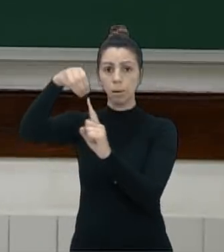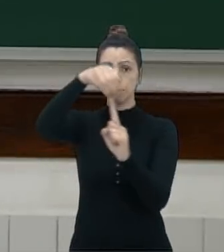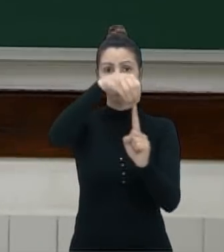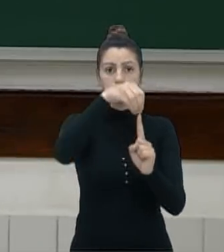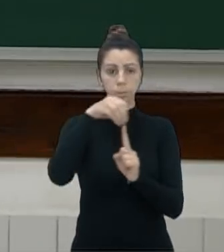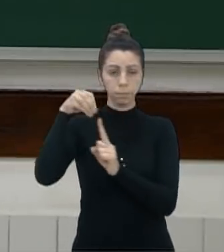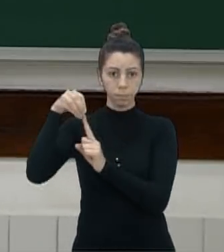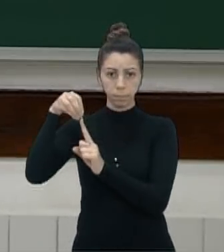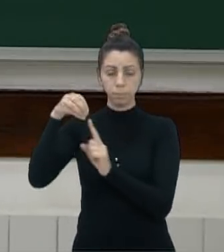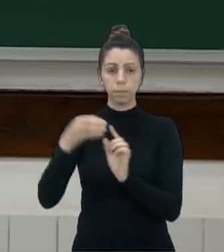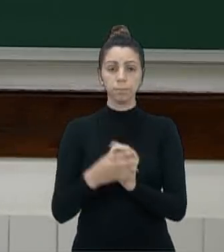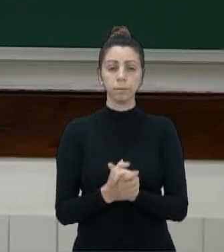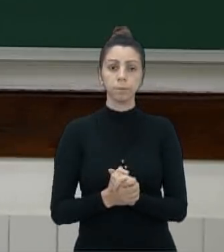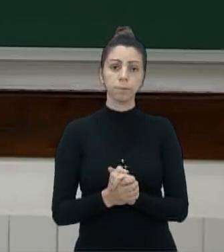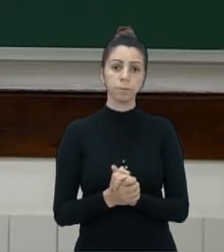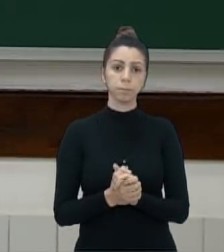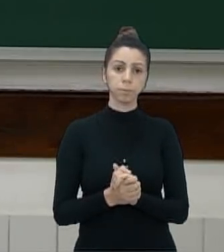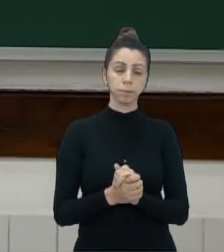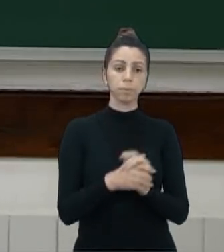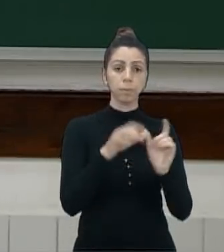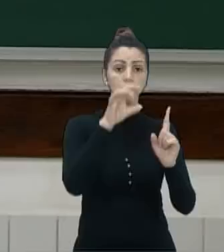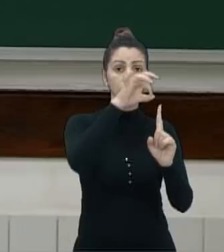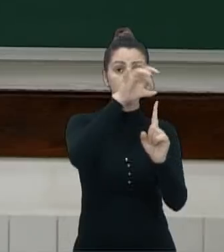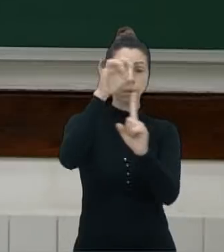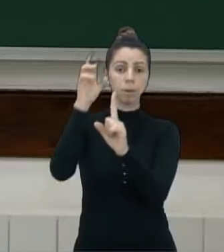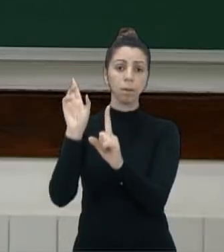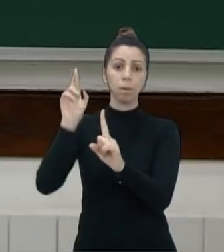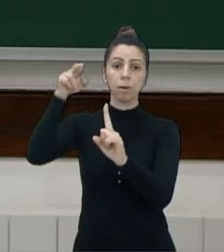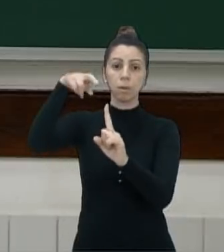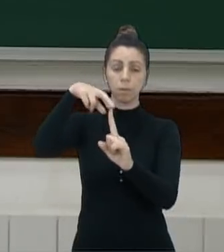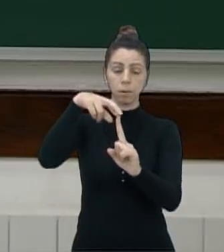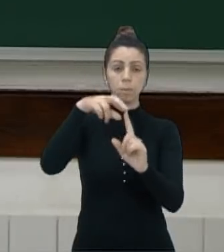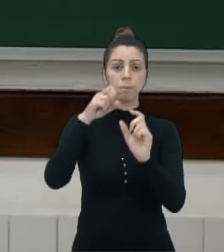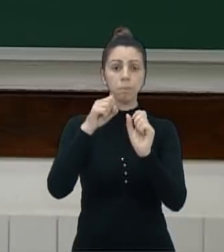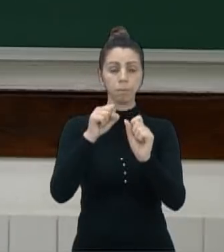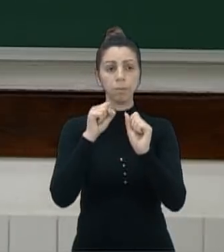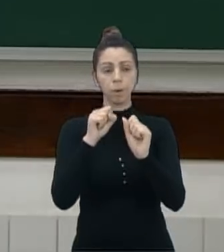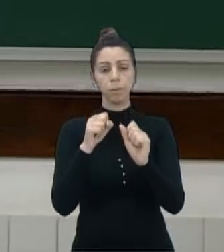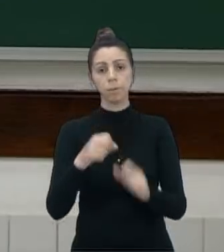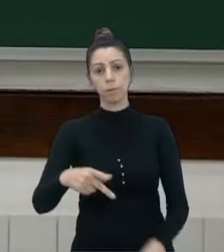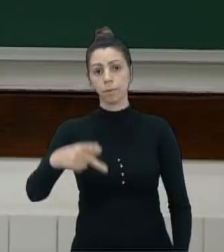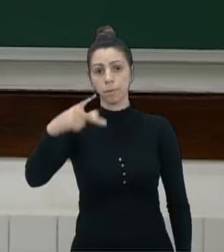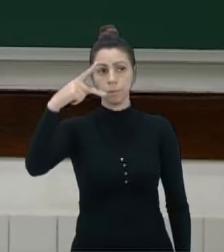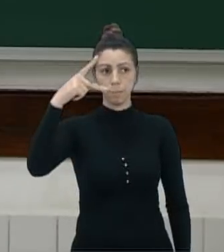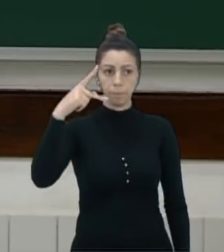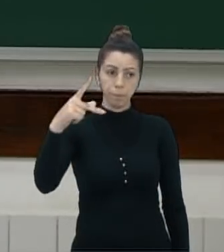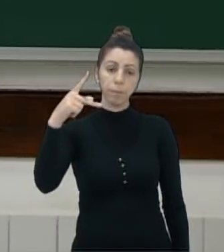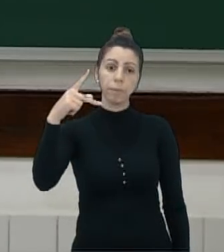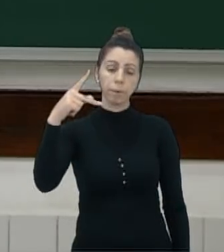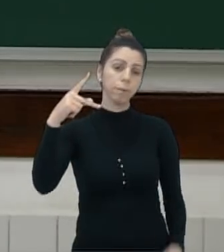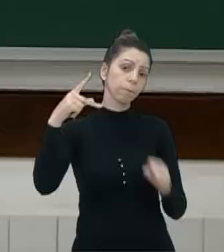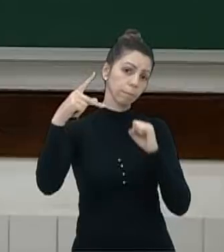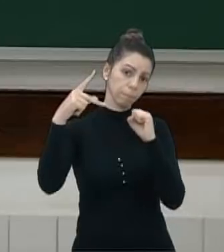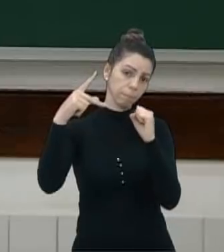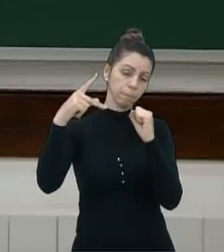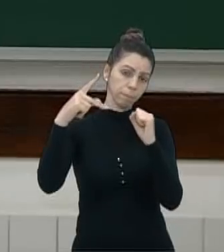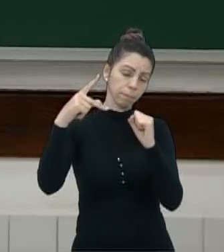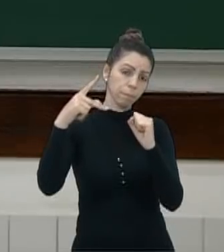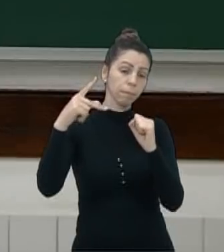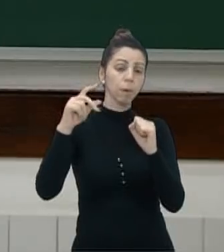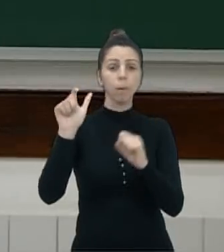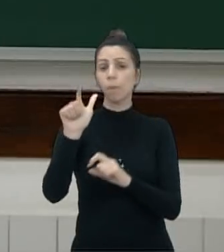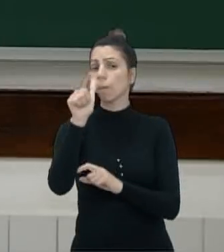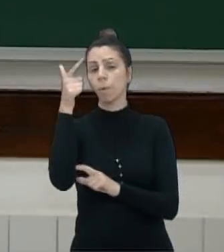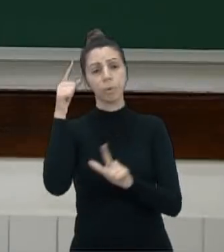coordenadas. Para cada referência que ele passa, pode ser a letra P, que nem ele passou aqui na conclusão, mas pode